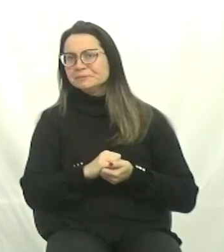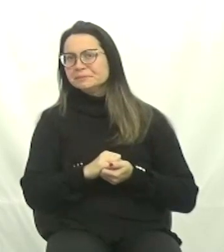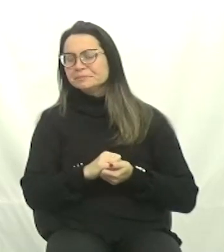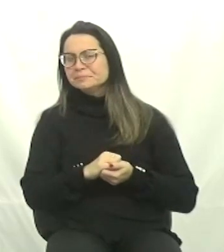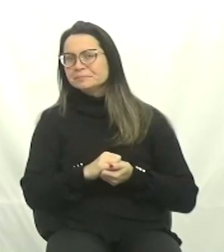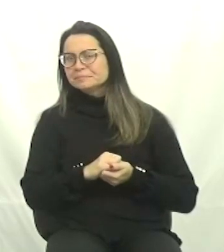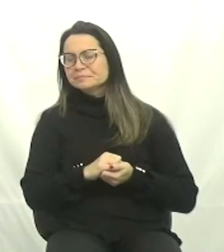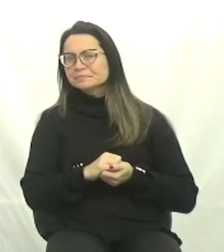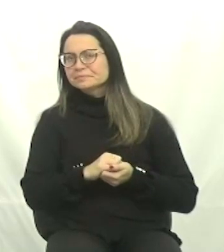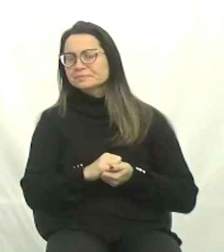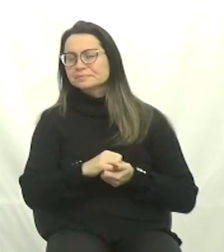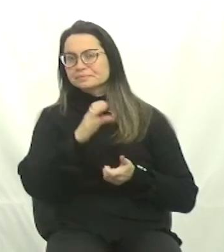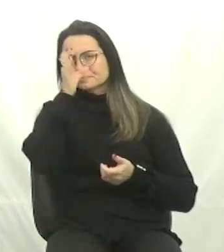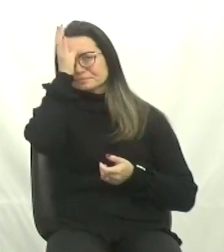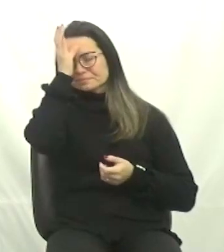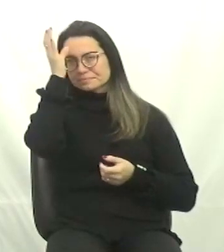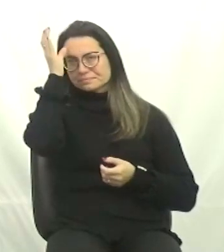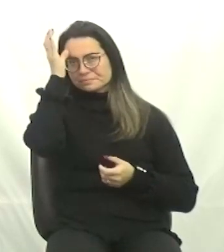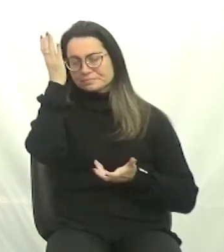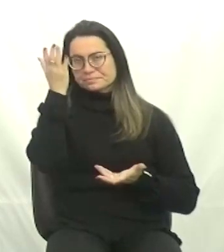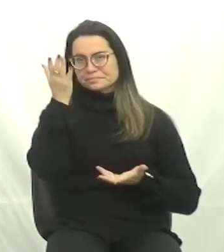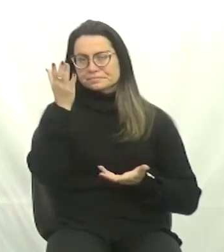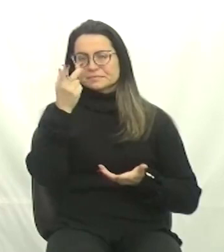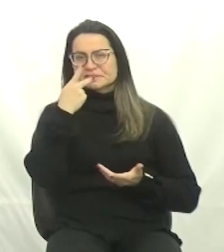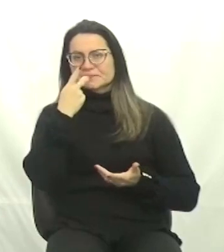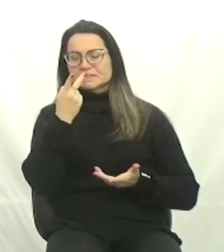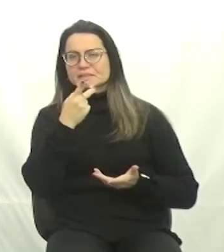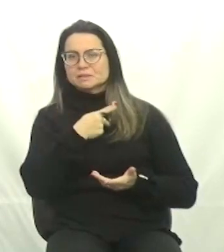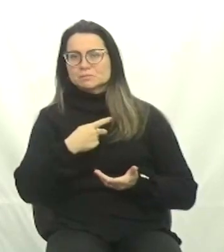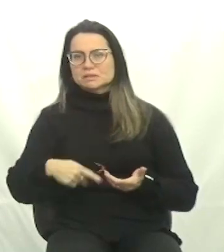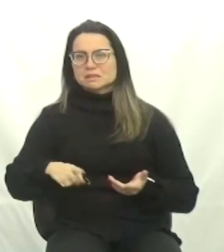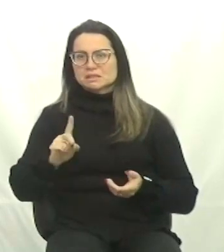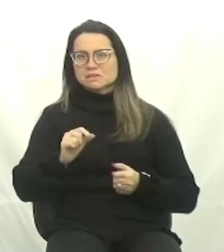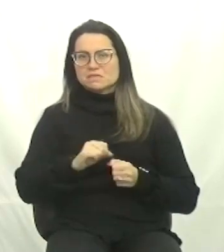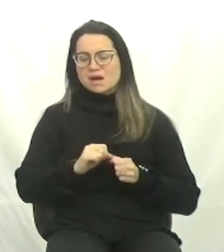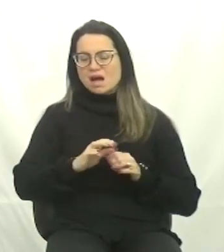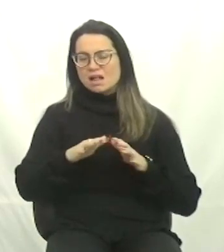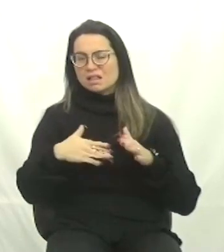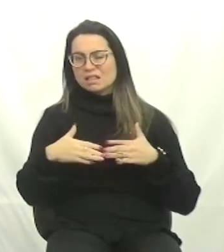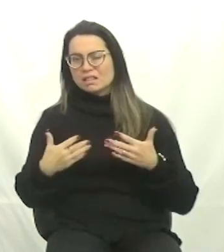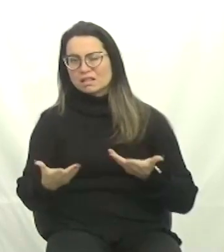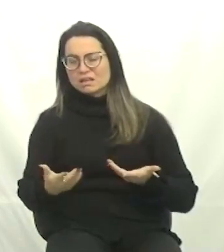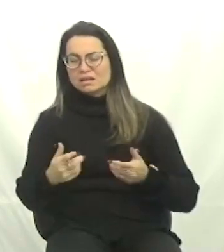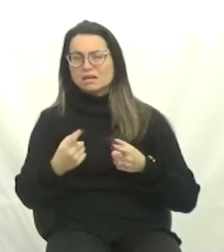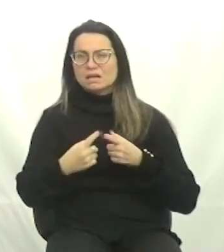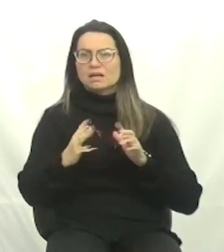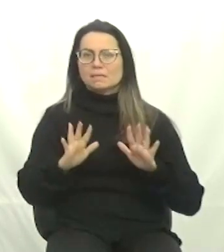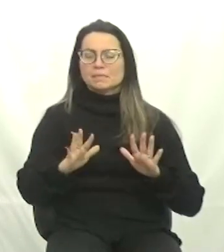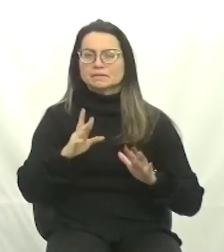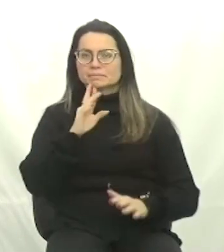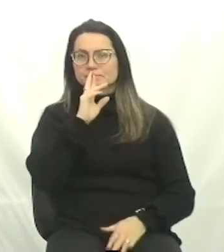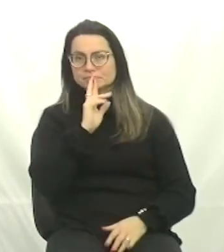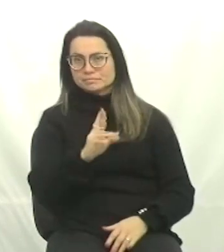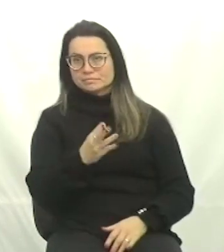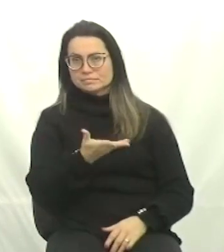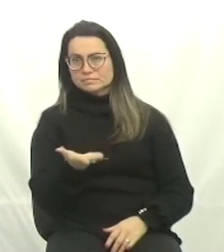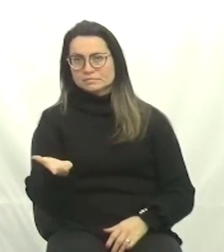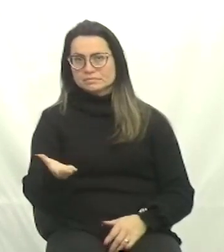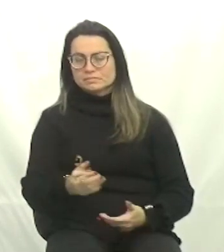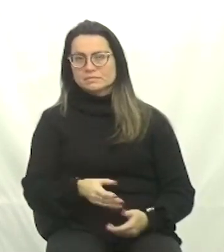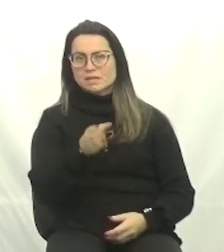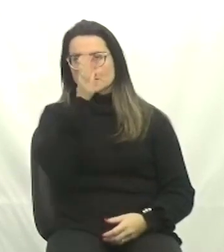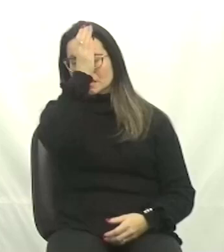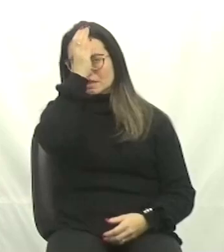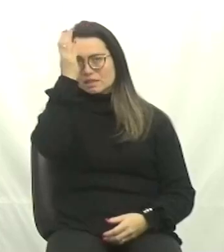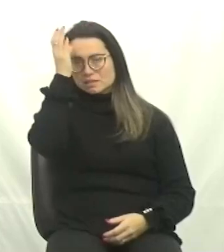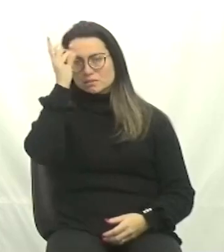Criciúma não cobra, que o prefeito não está fazendo, etc. Então, Essa é uma resposta de que Criciúma